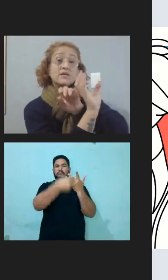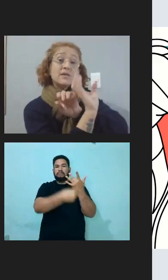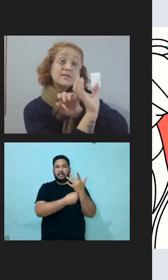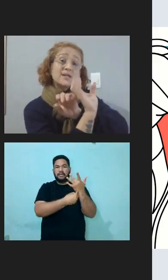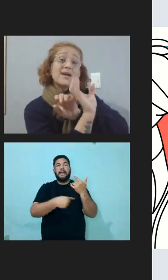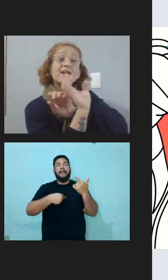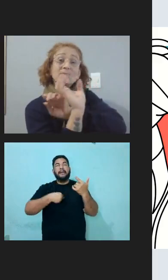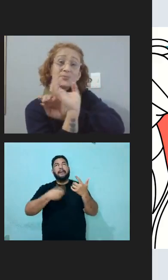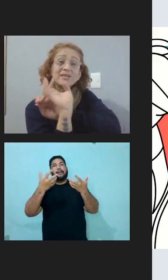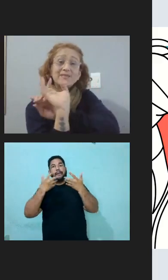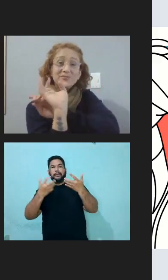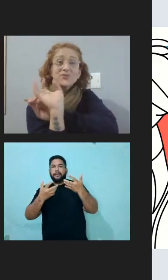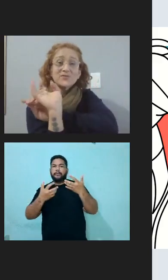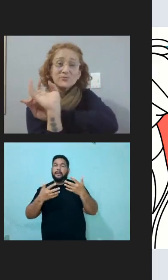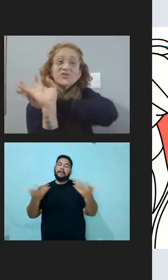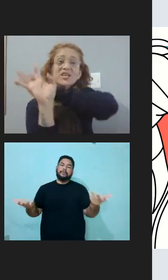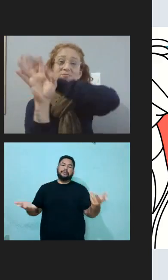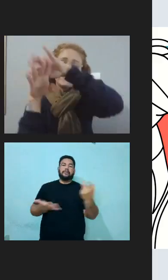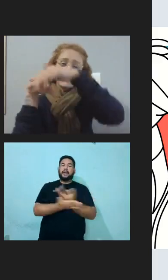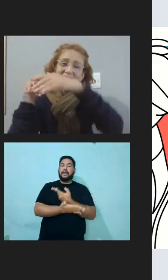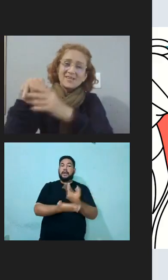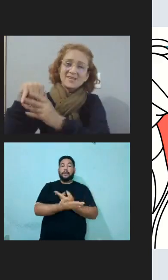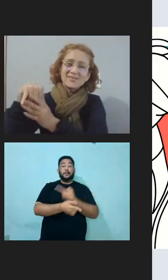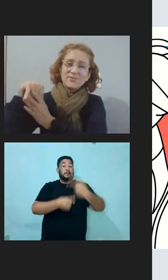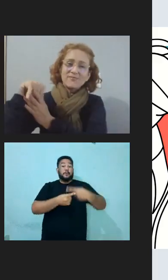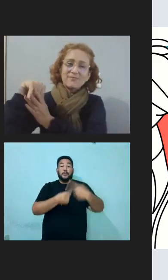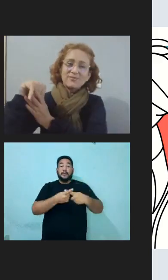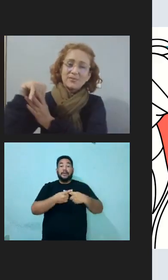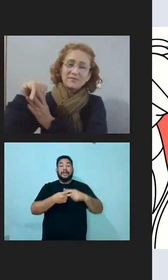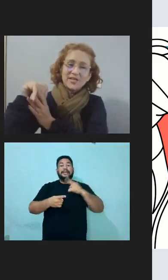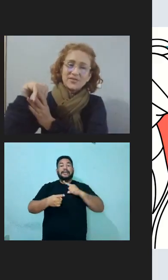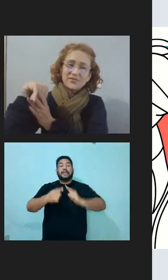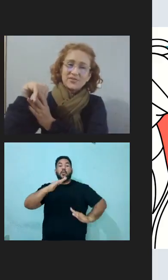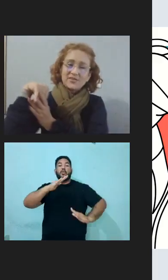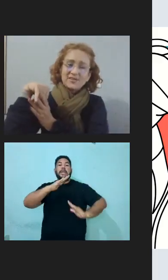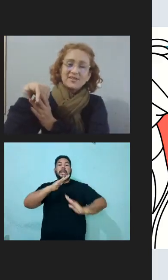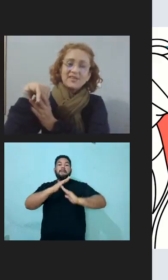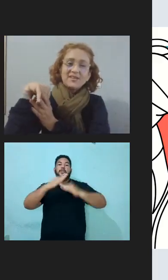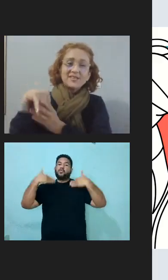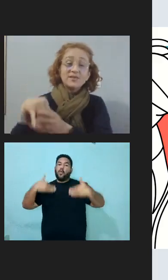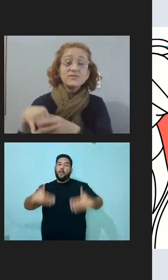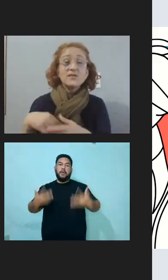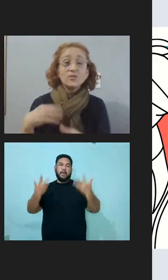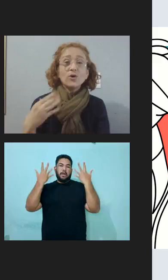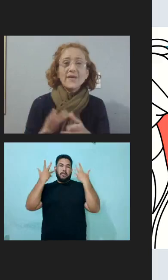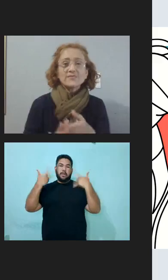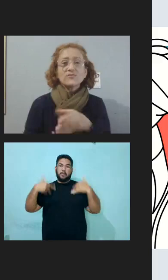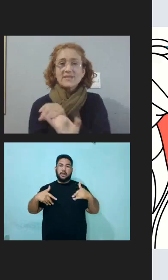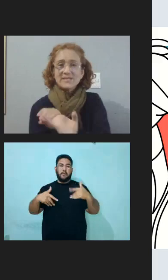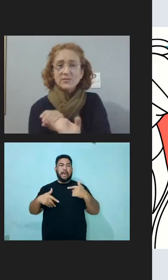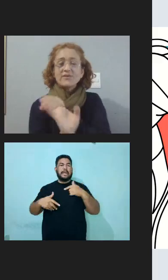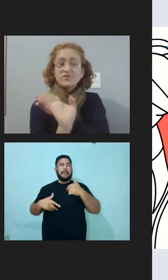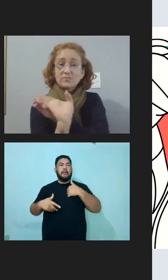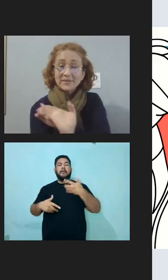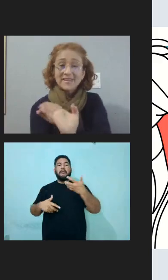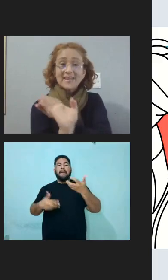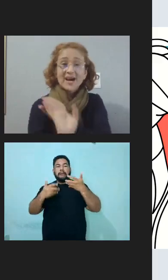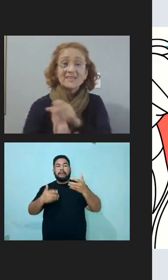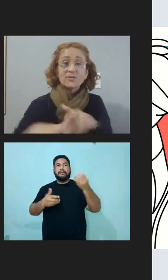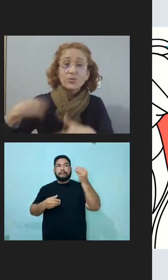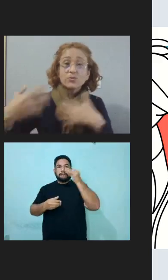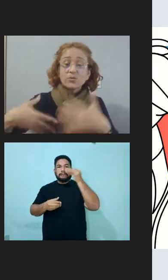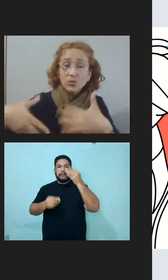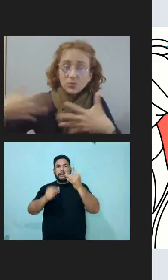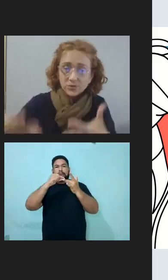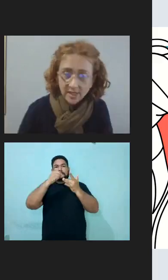usando o dedo da maneira errada, porque nós fomos criados para fazer esse movimento para frente. Então, se eu começo a usar esse movimento de uma maneira